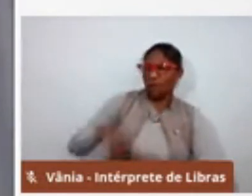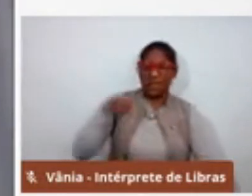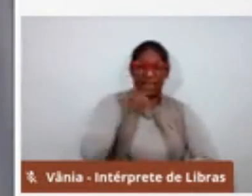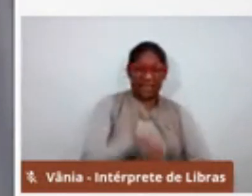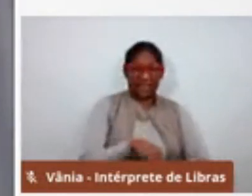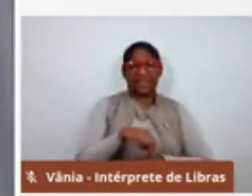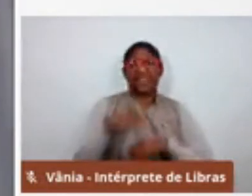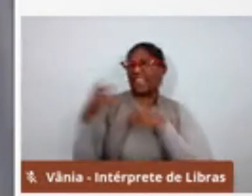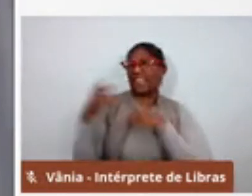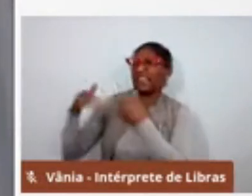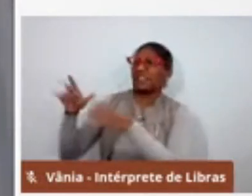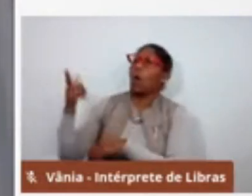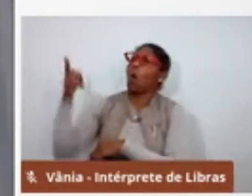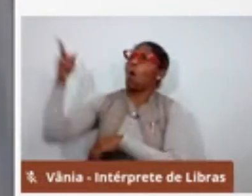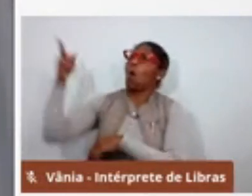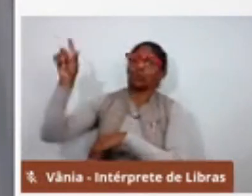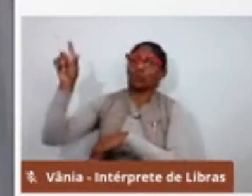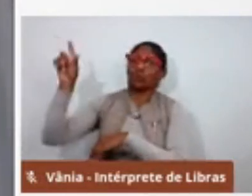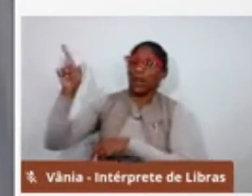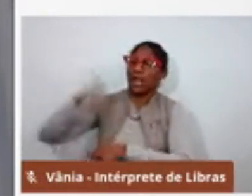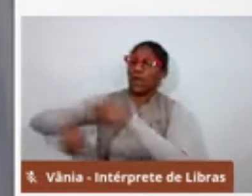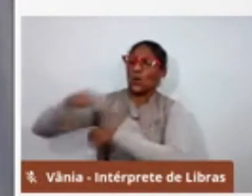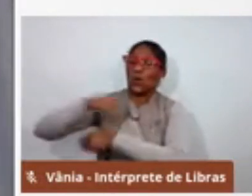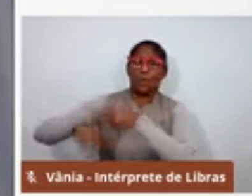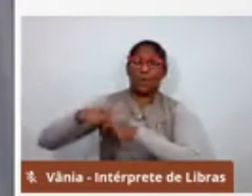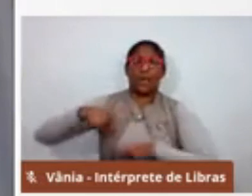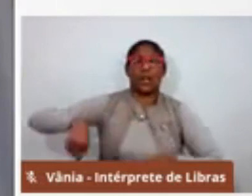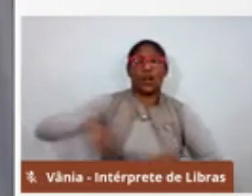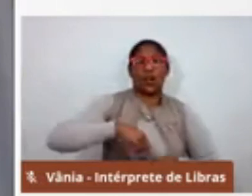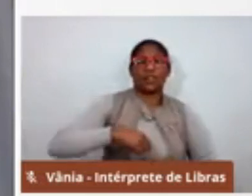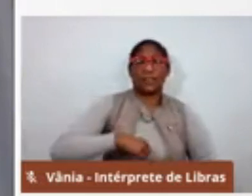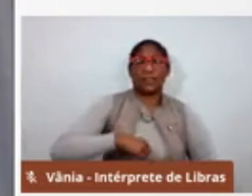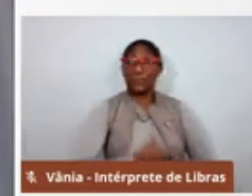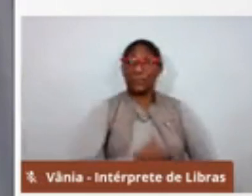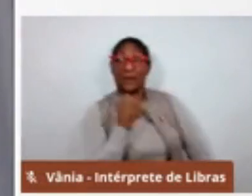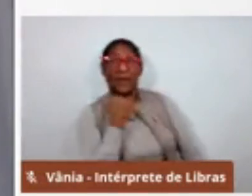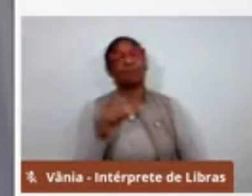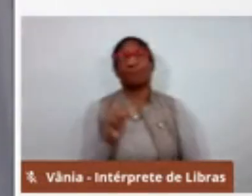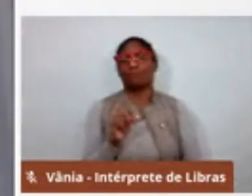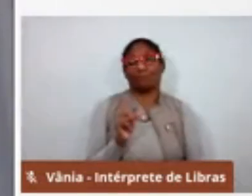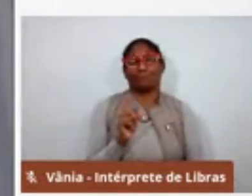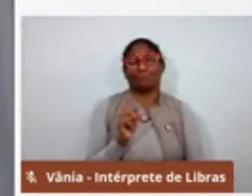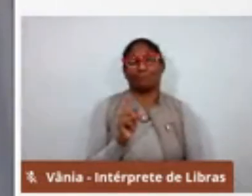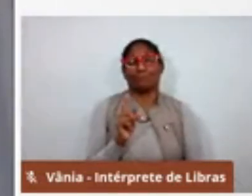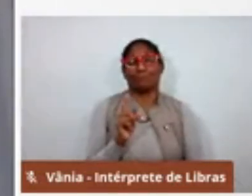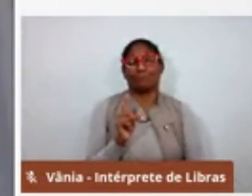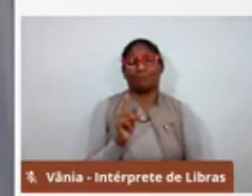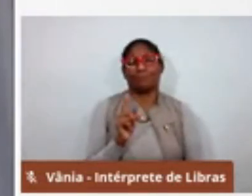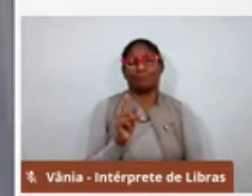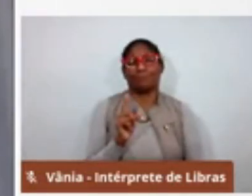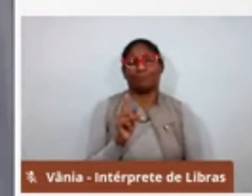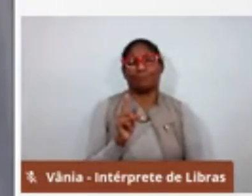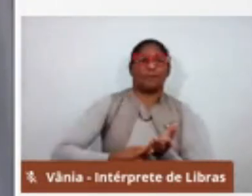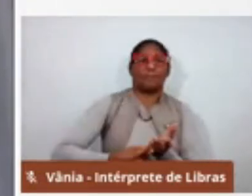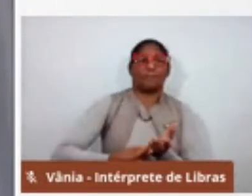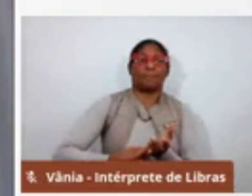o sofrimento para os outros, do ponto de vista econômico, e nós pegamos carona. Não, então tem que haver pactuação, tem que haver comprometimento mútuo,